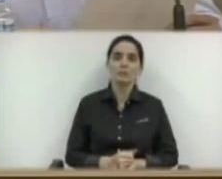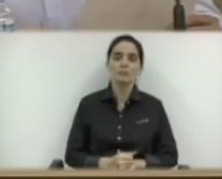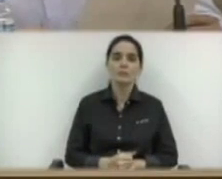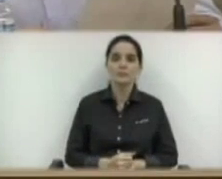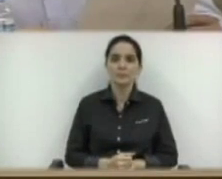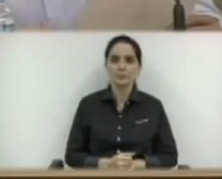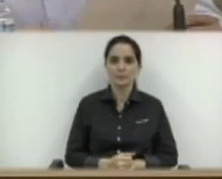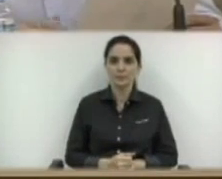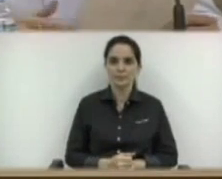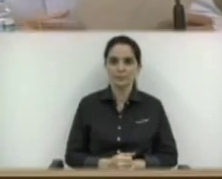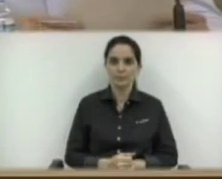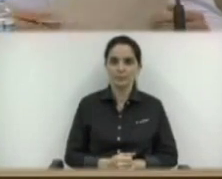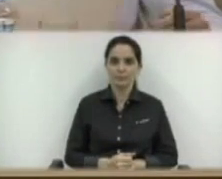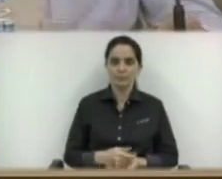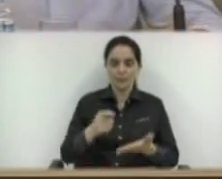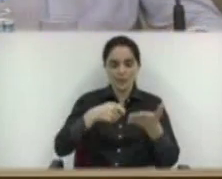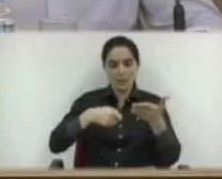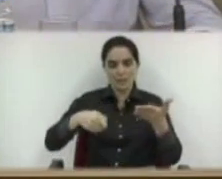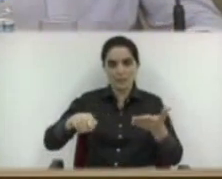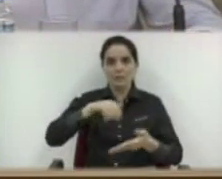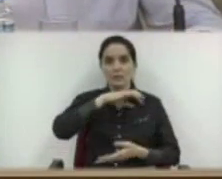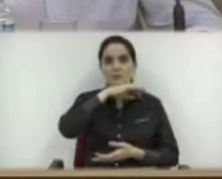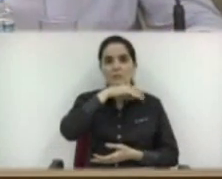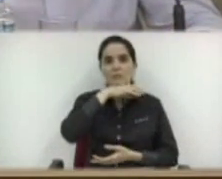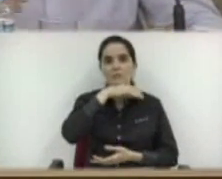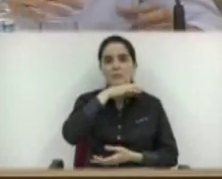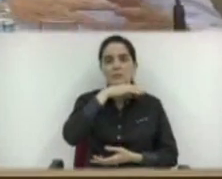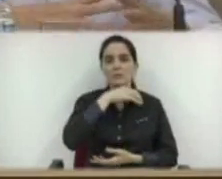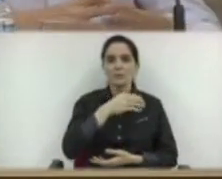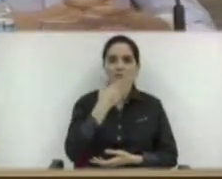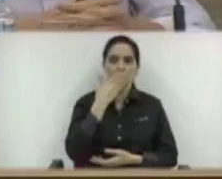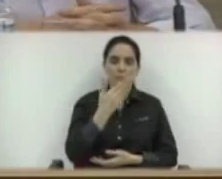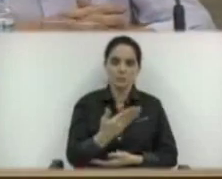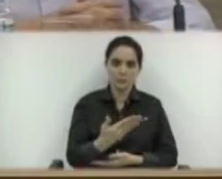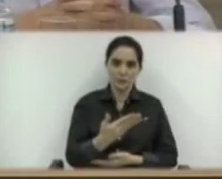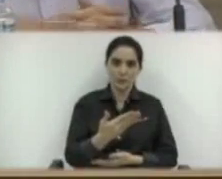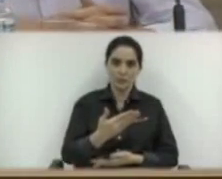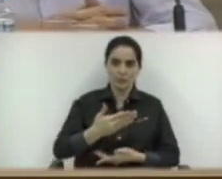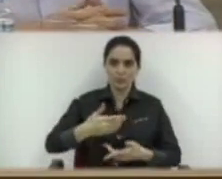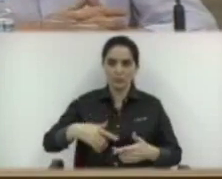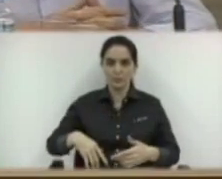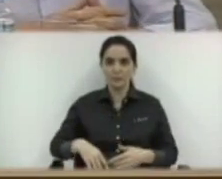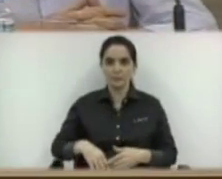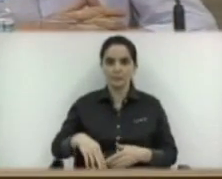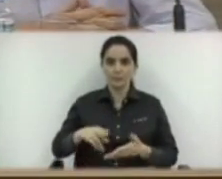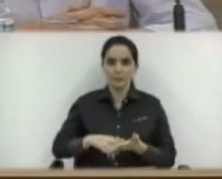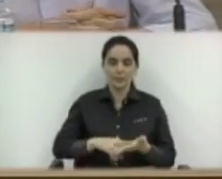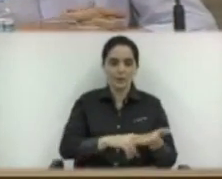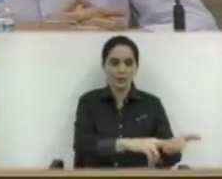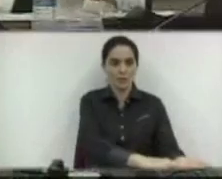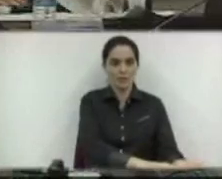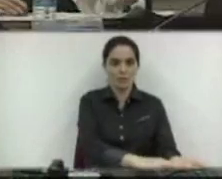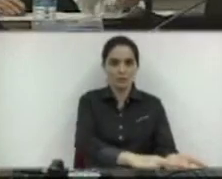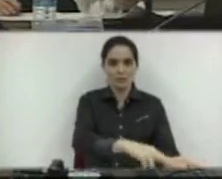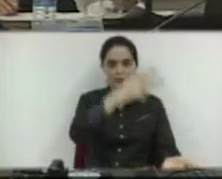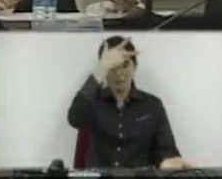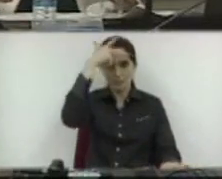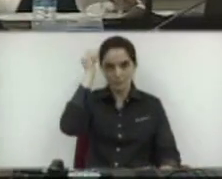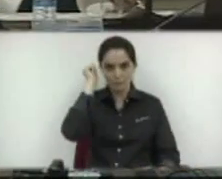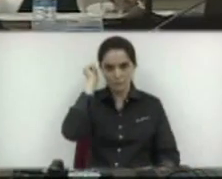2015, vereador André Henrique da Silva. Requerimento 1093 será encaminhado ao